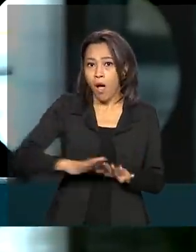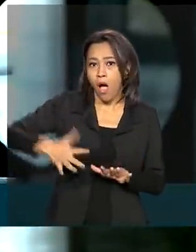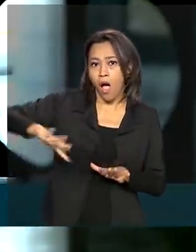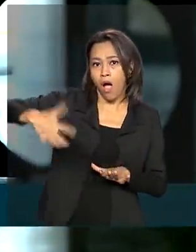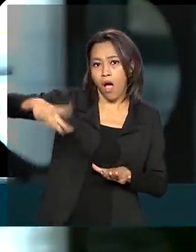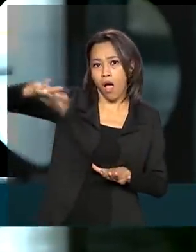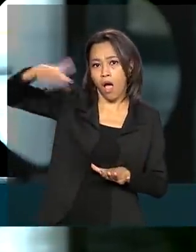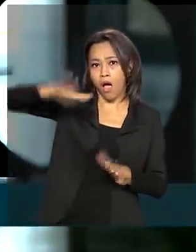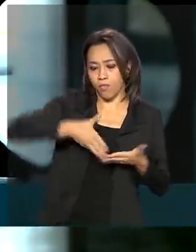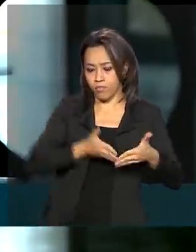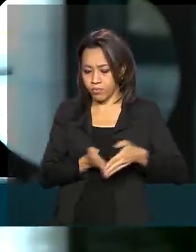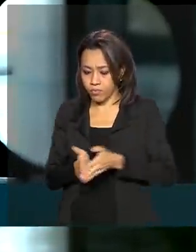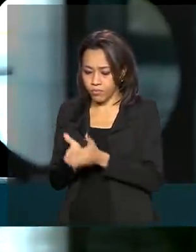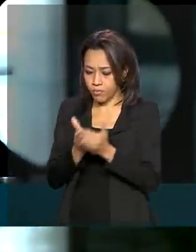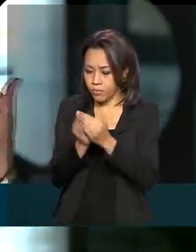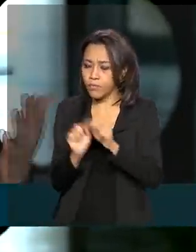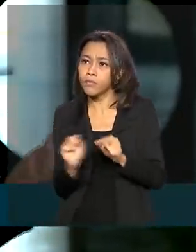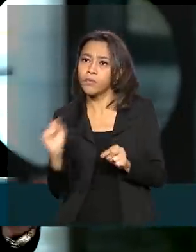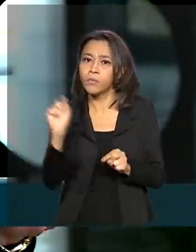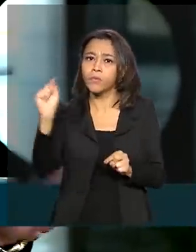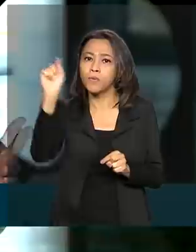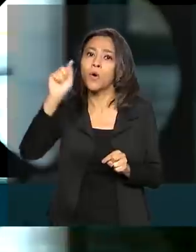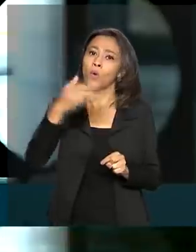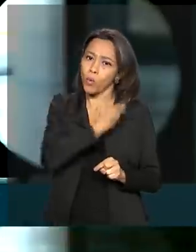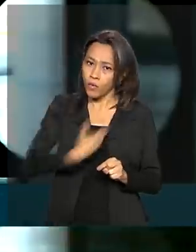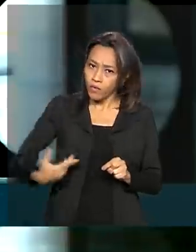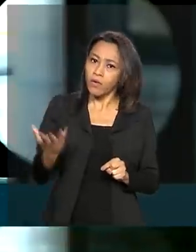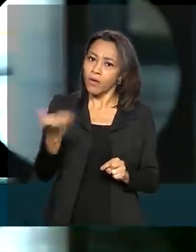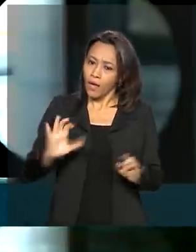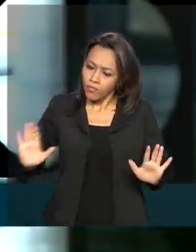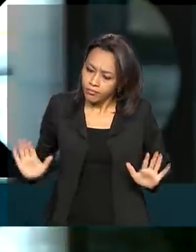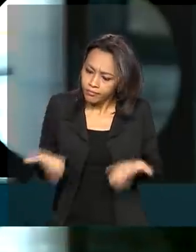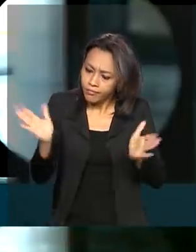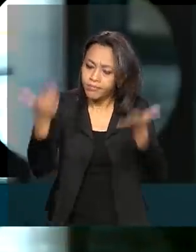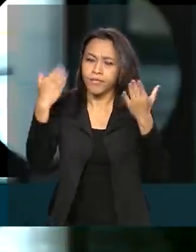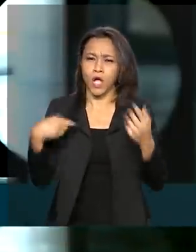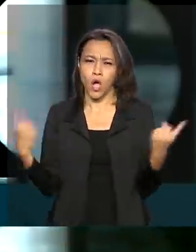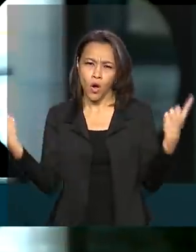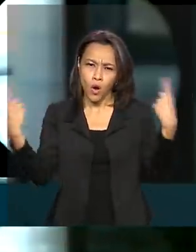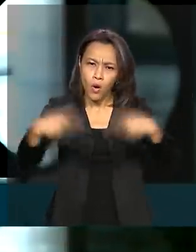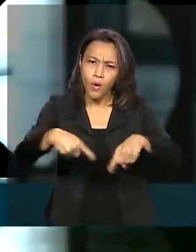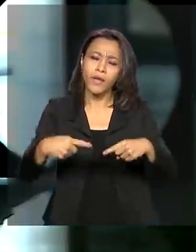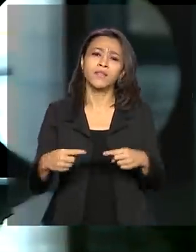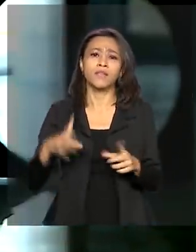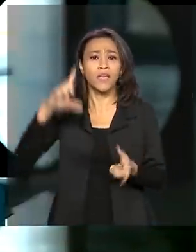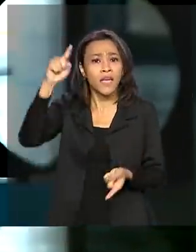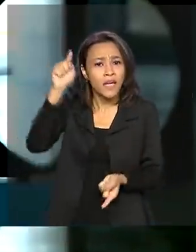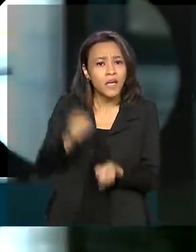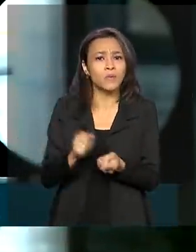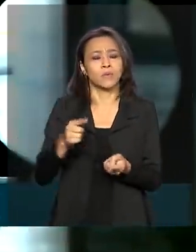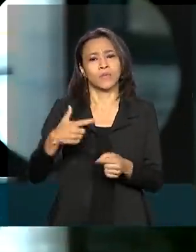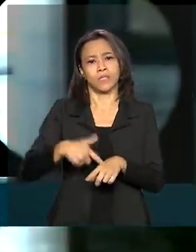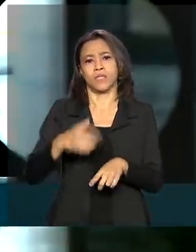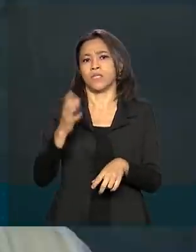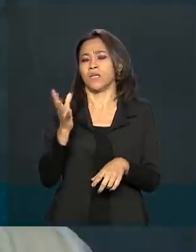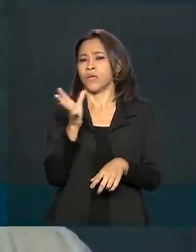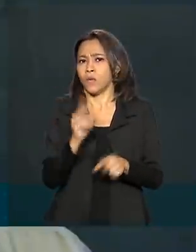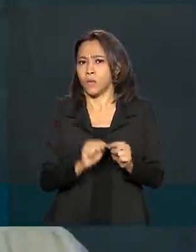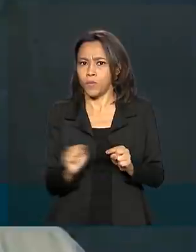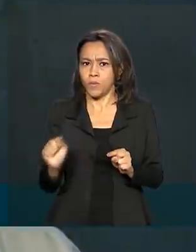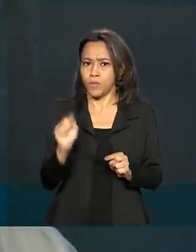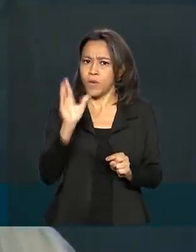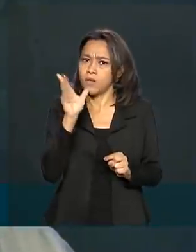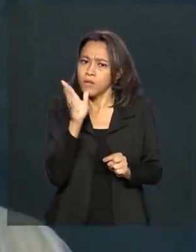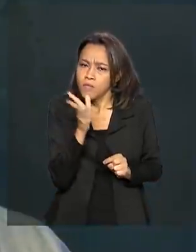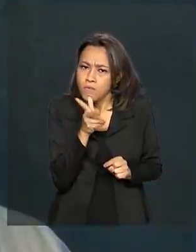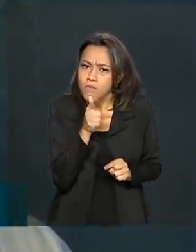aquaviário e, com isso, ampliar a concorrência, criar novas rotas e reduzir custos na navegação entre os portos. É